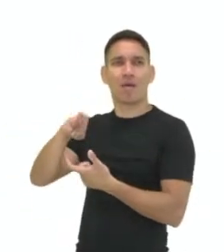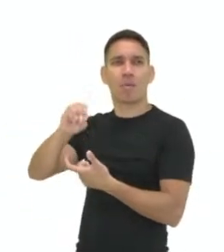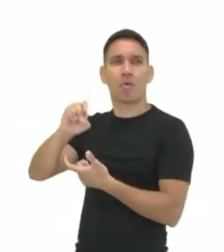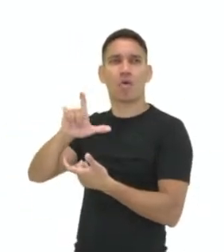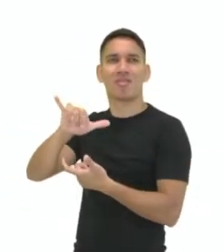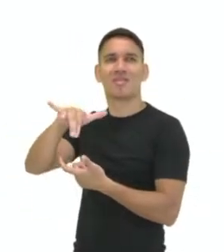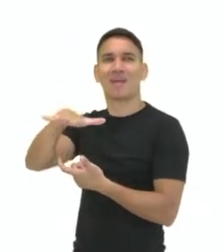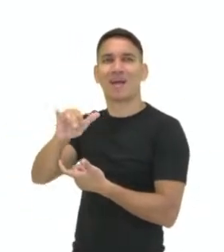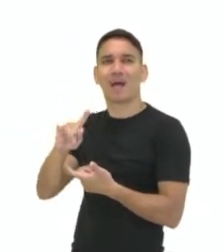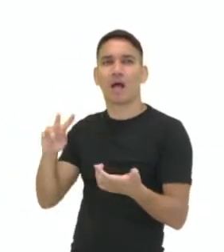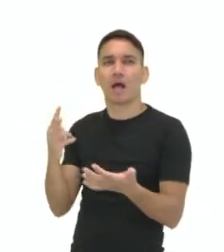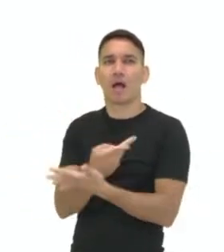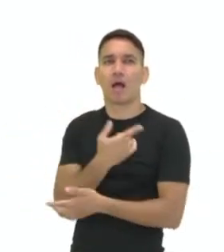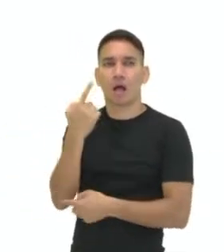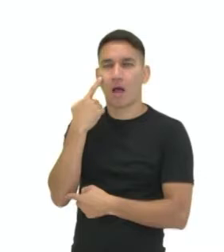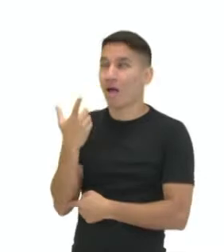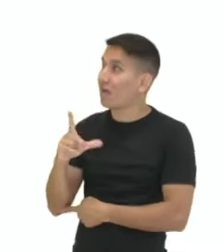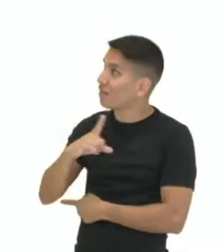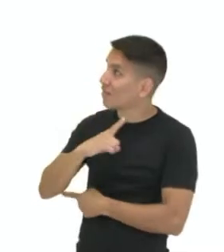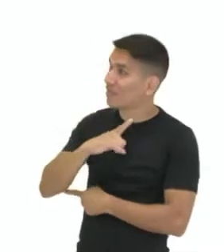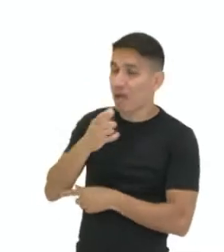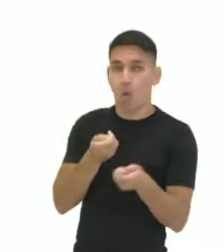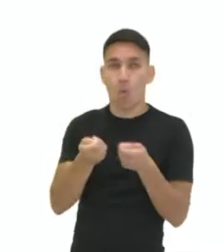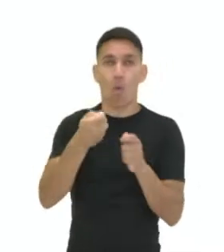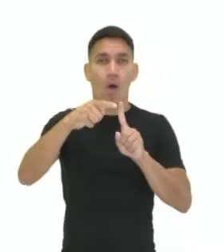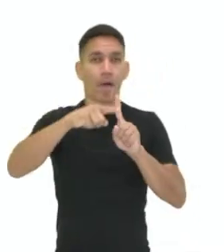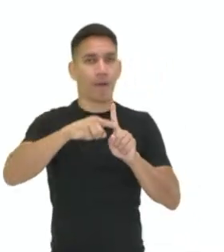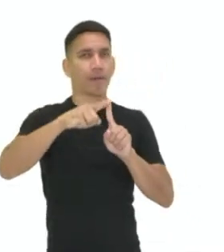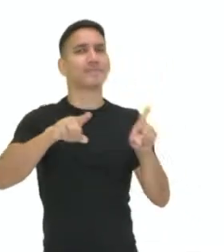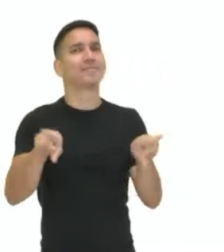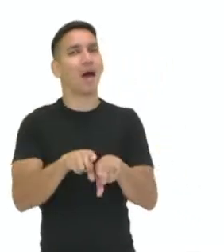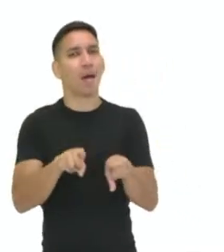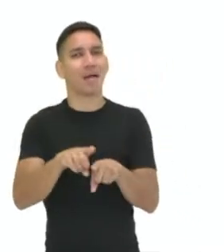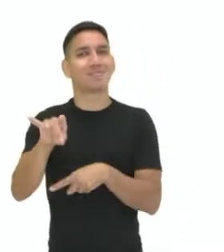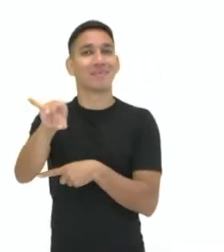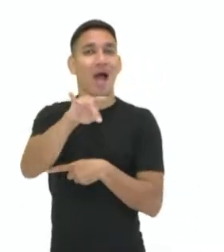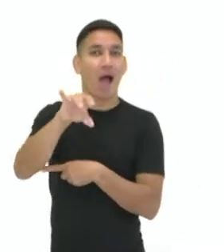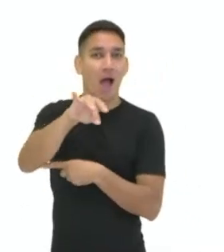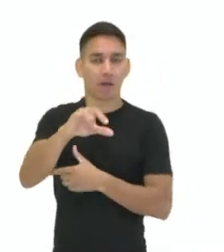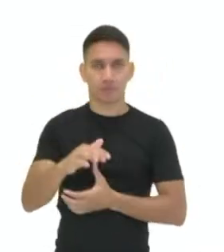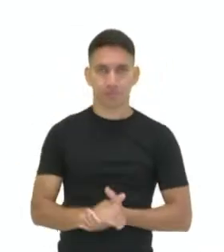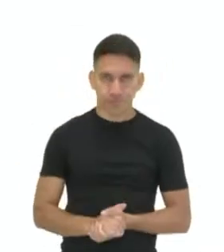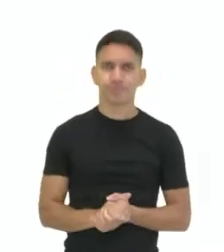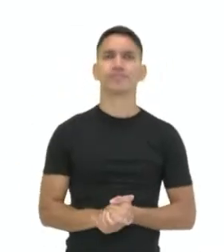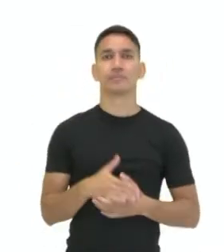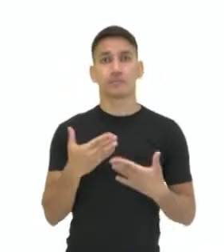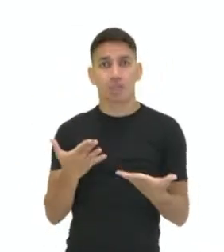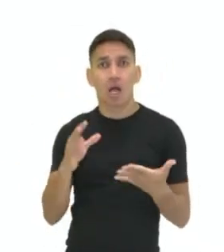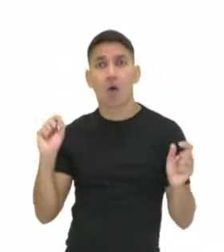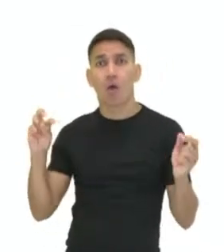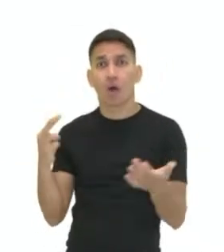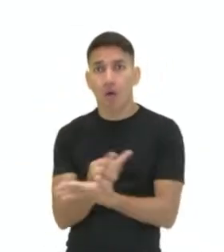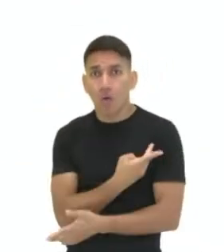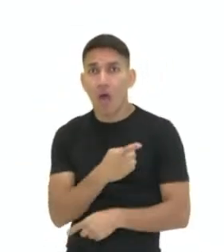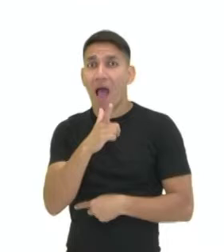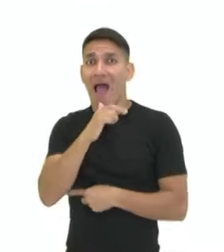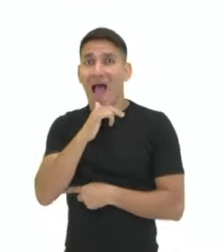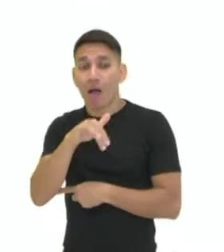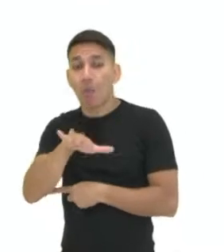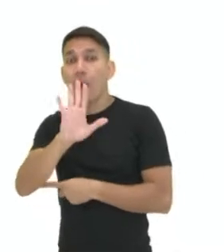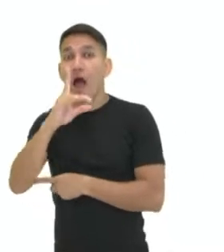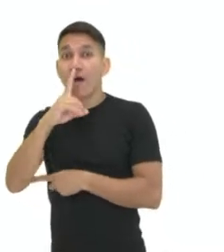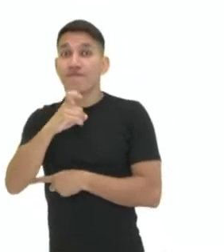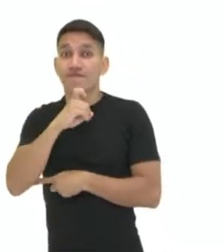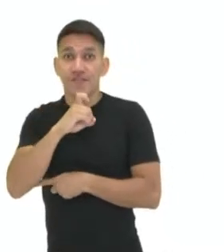sua densidade, que é controlada pela temperatura e quantidade de sal, tá? Então vamos lá. Assim, águas mais frias e mais salinas tendem